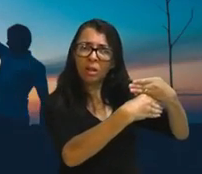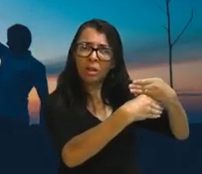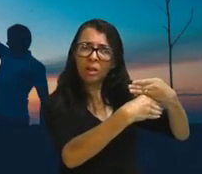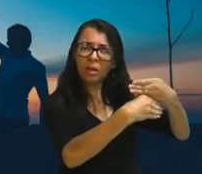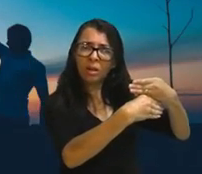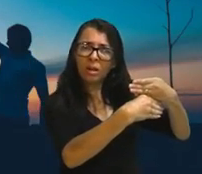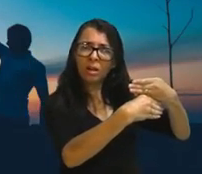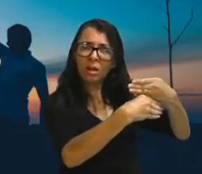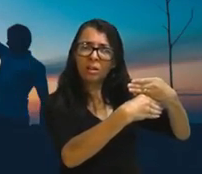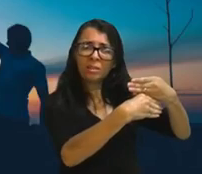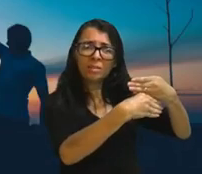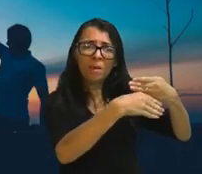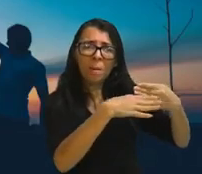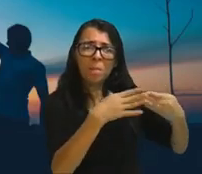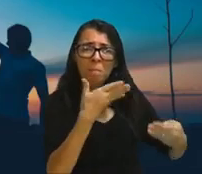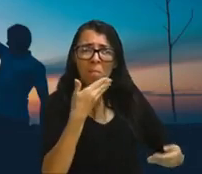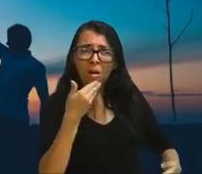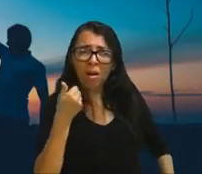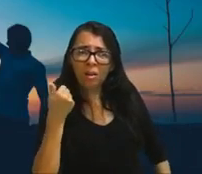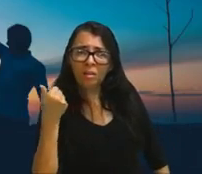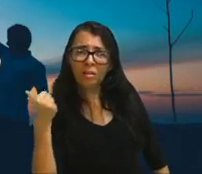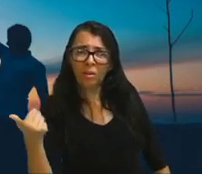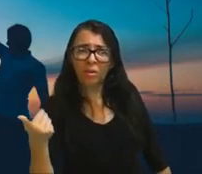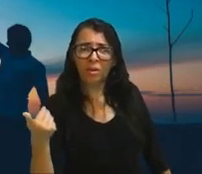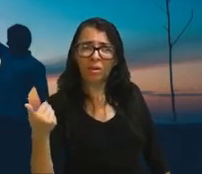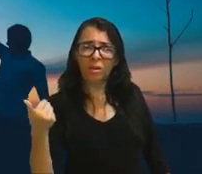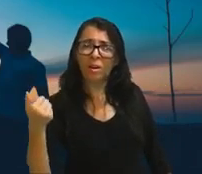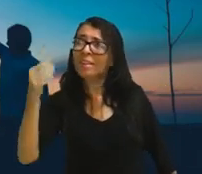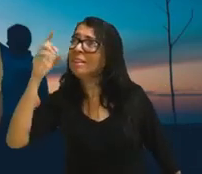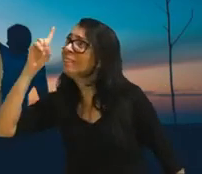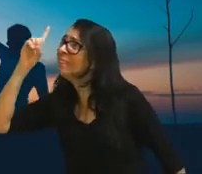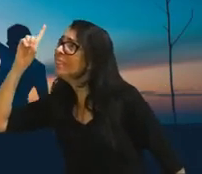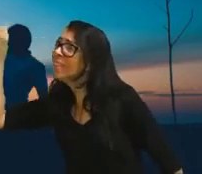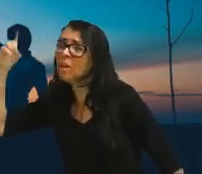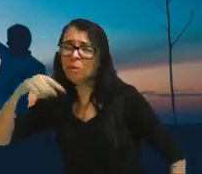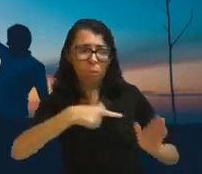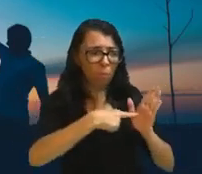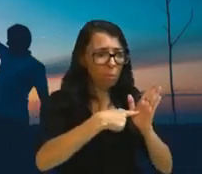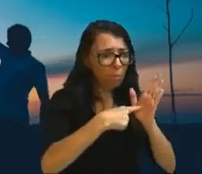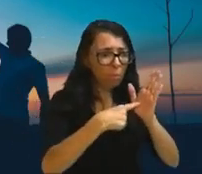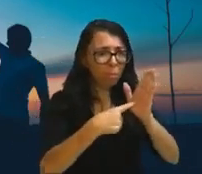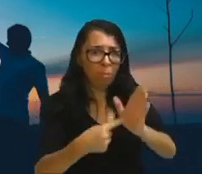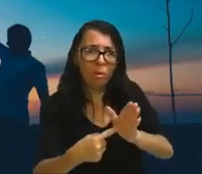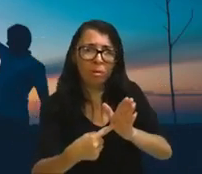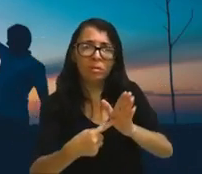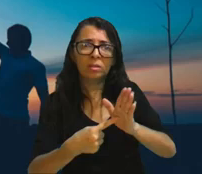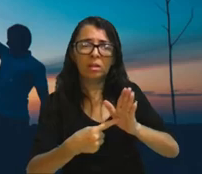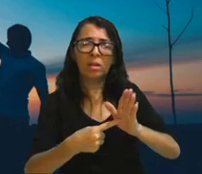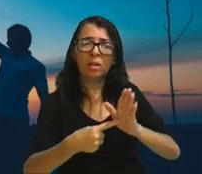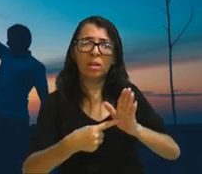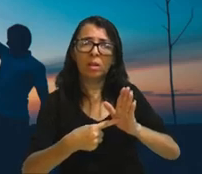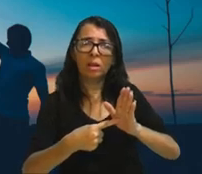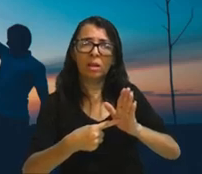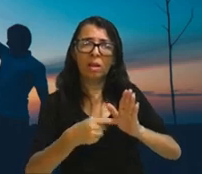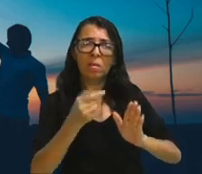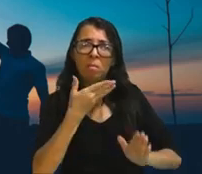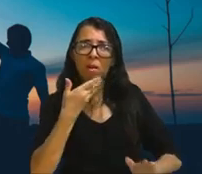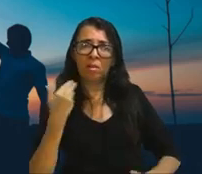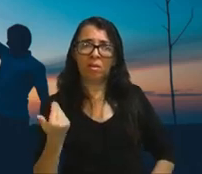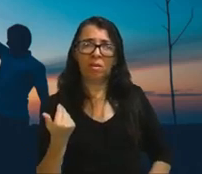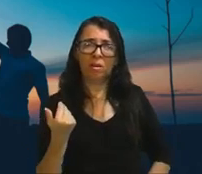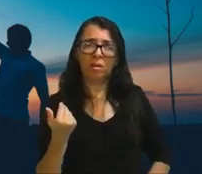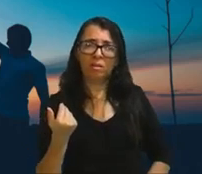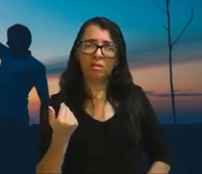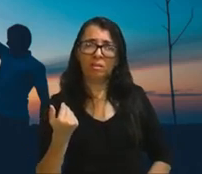do Senhor que vem a unidade. Então, para que isso aconteça, nós devemos buscar refúgio aonde? Naqueles momentos que nós